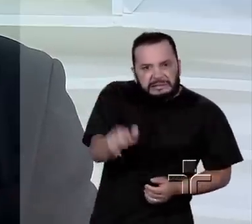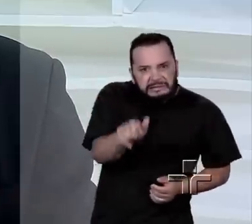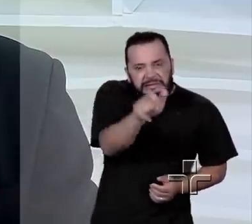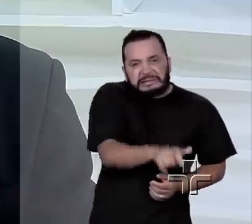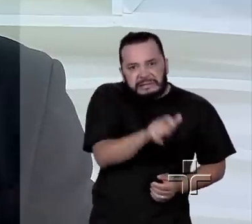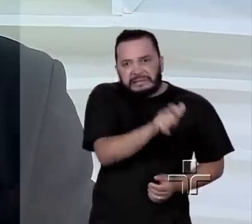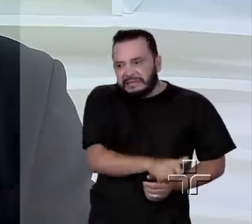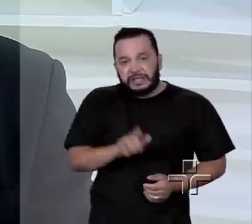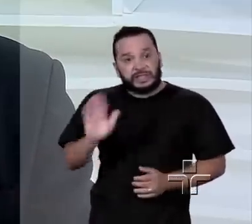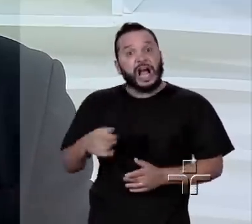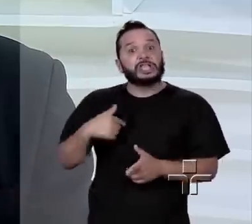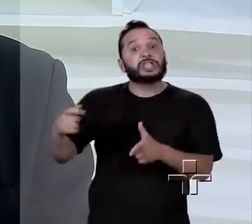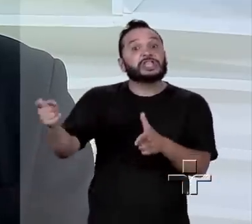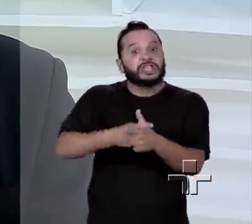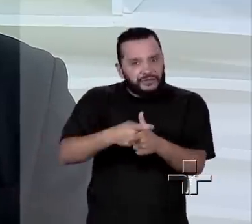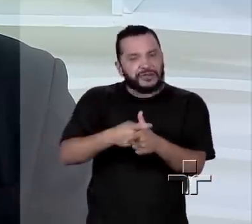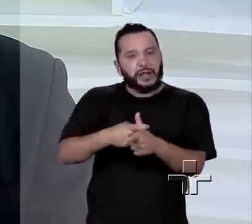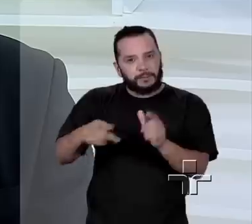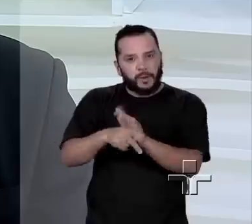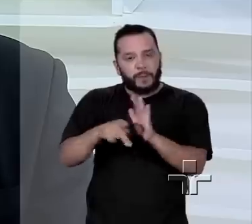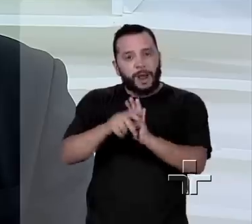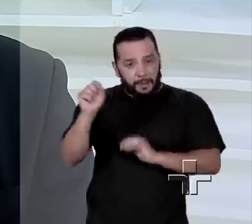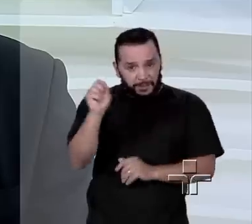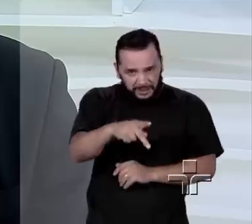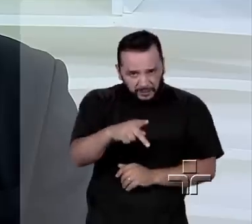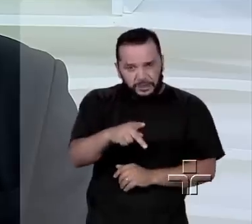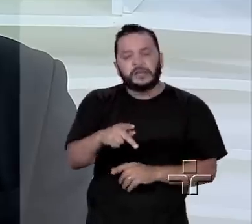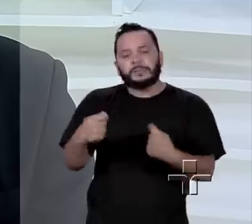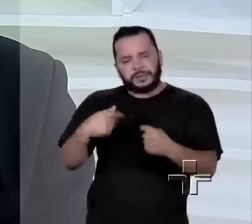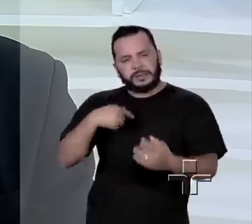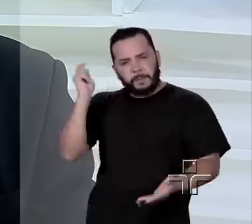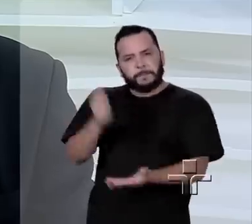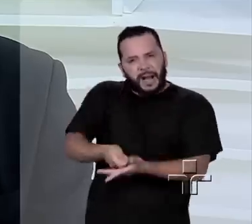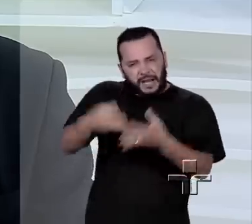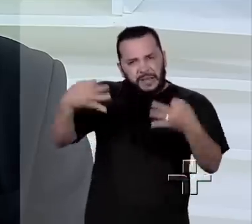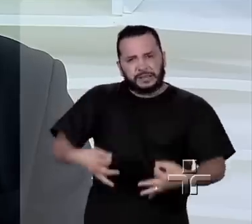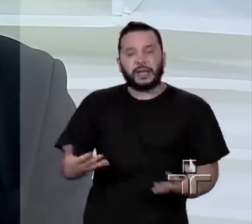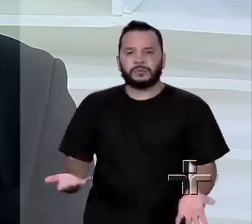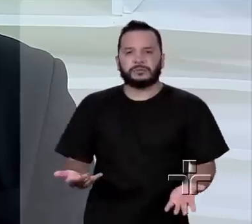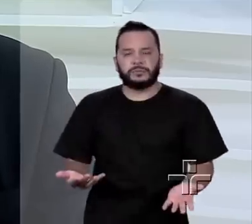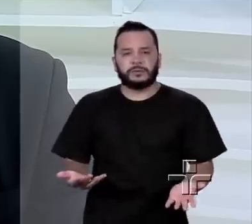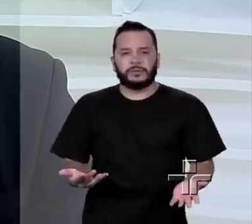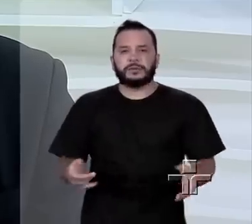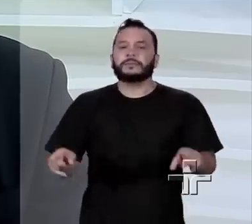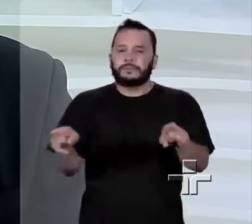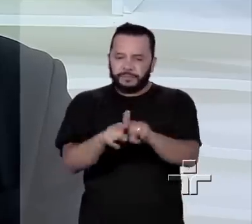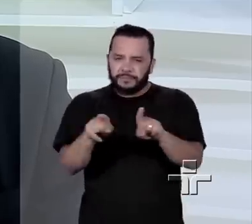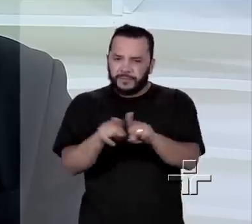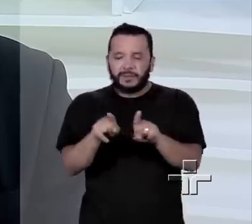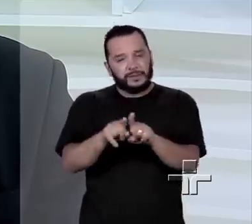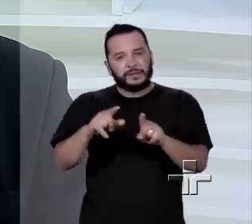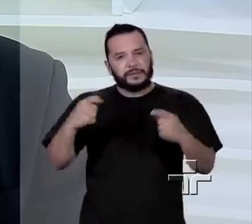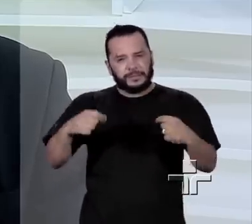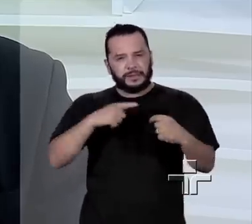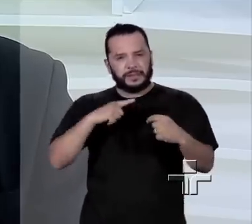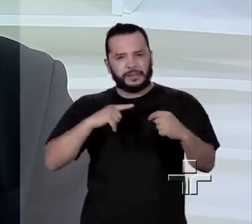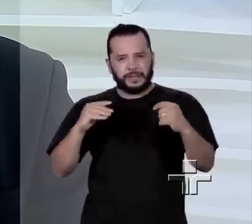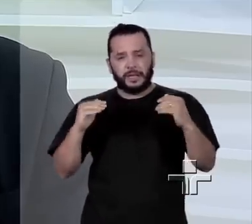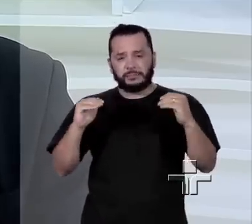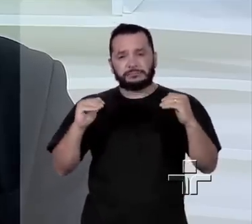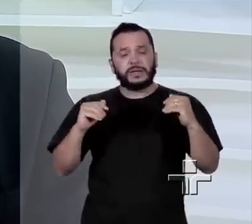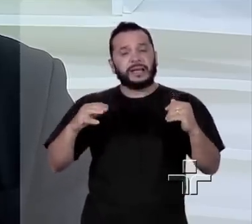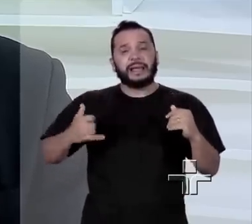possam fazer o pagamento disso. E a equalização. Vai aumentando o tempo de vida médio